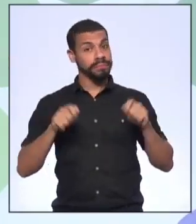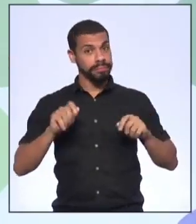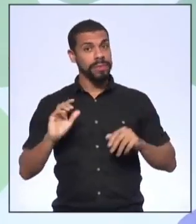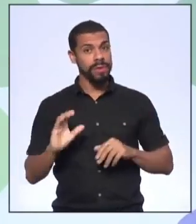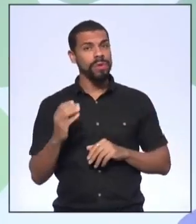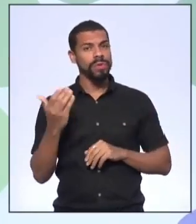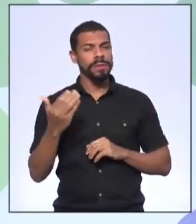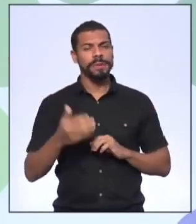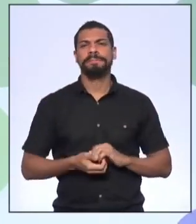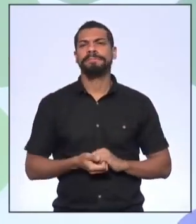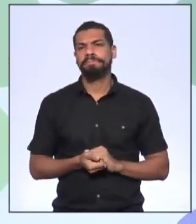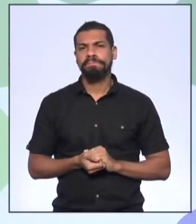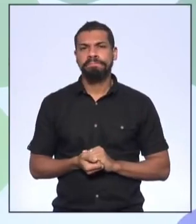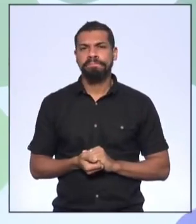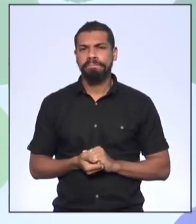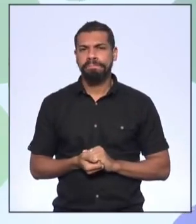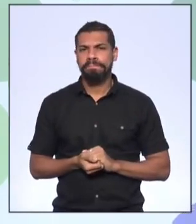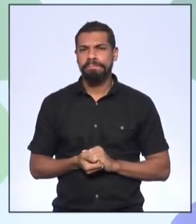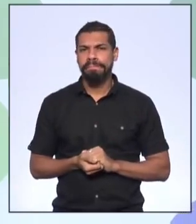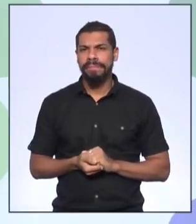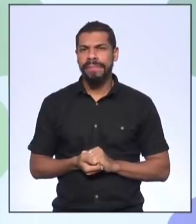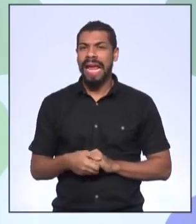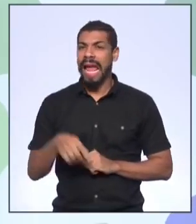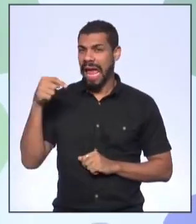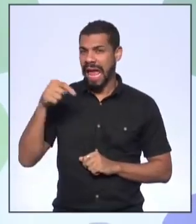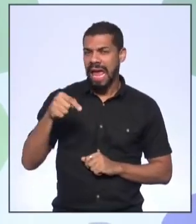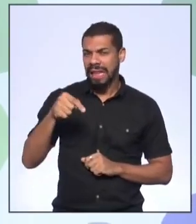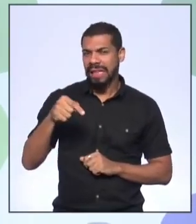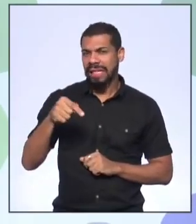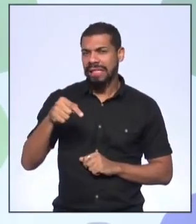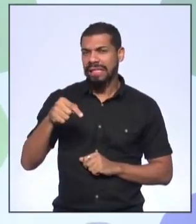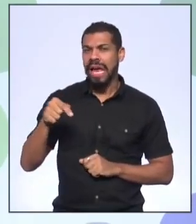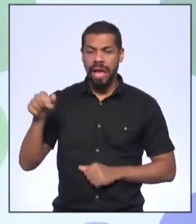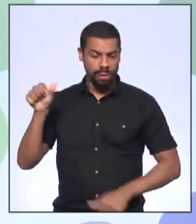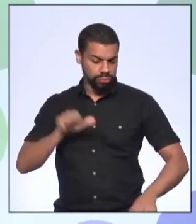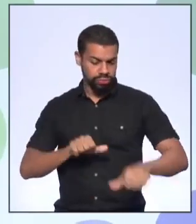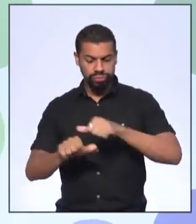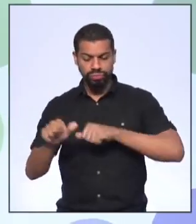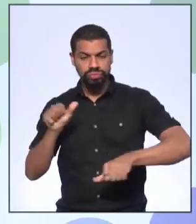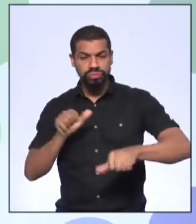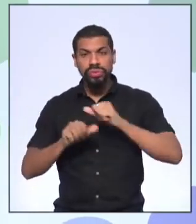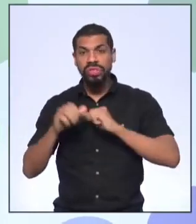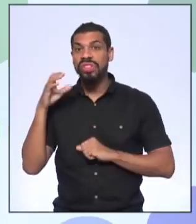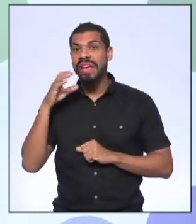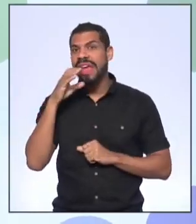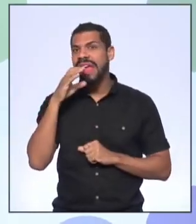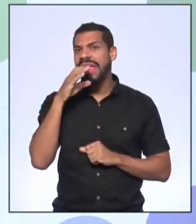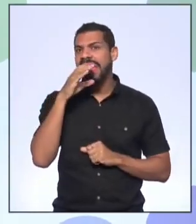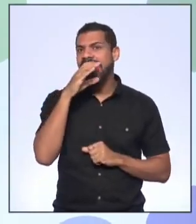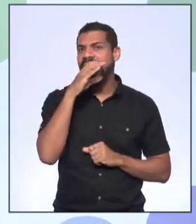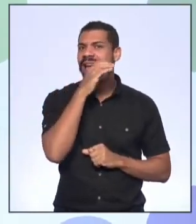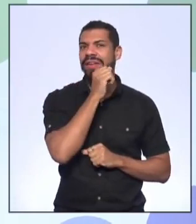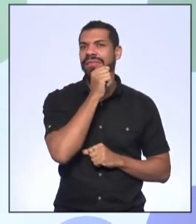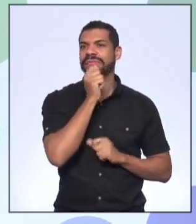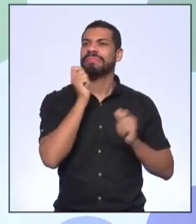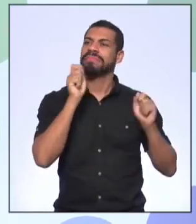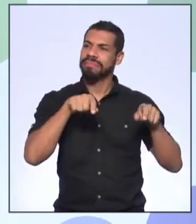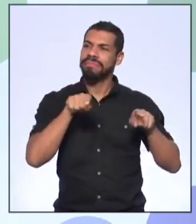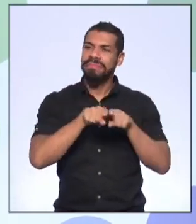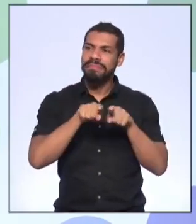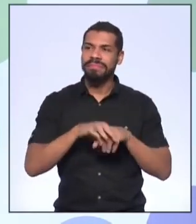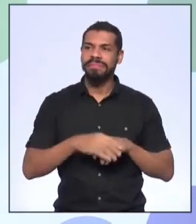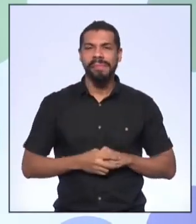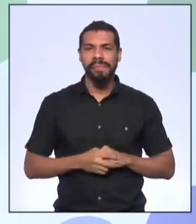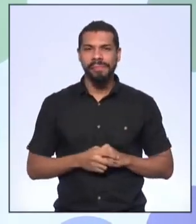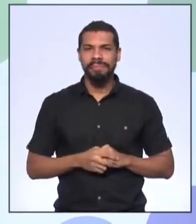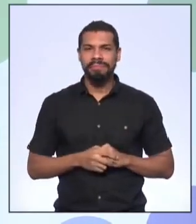caso. Então, esse tipo de transferir calor é através do quê? Das ondas eletromagnéticas, tá? Quer